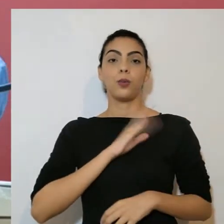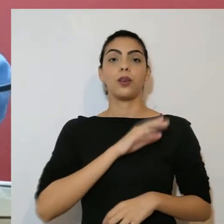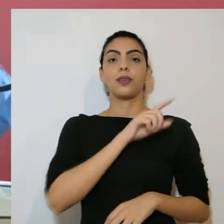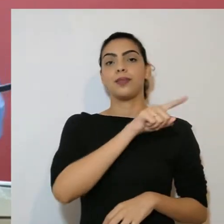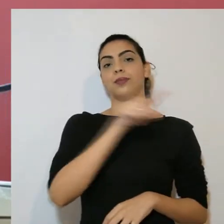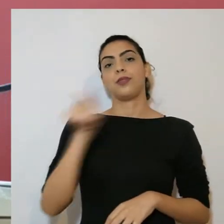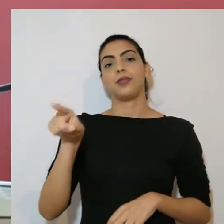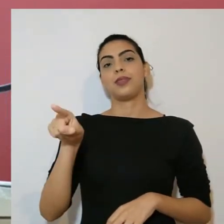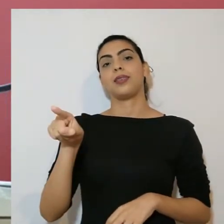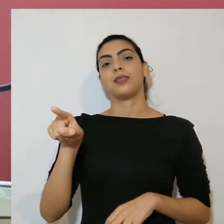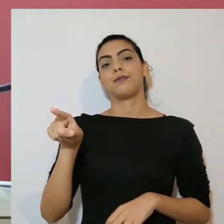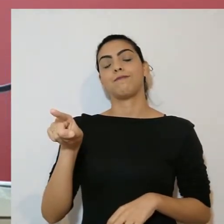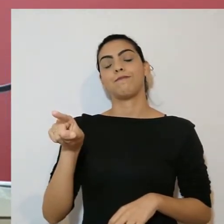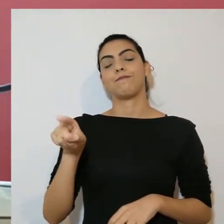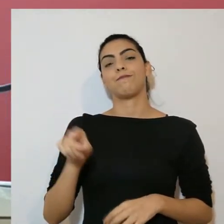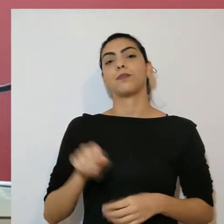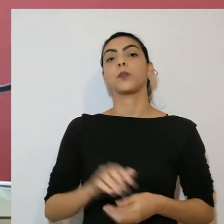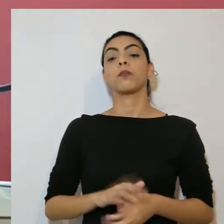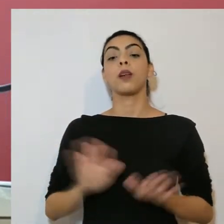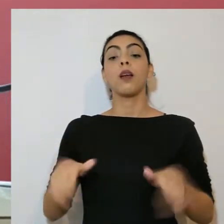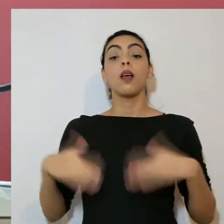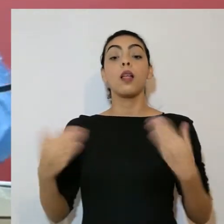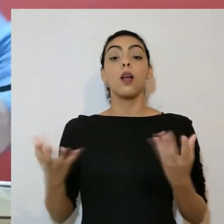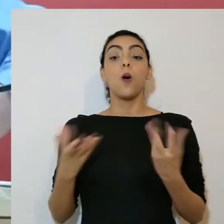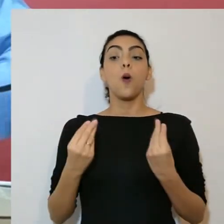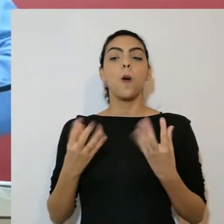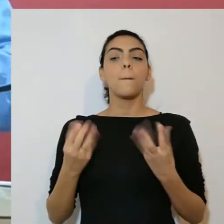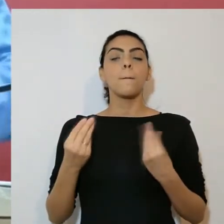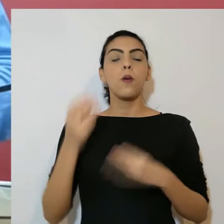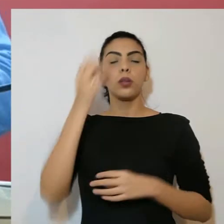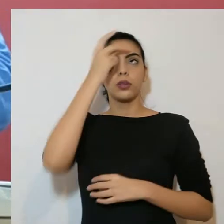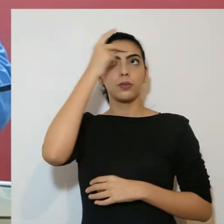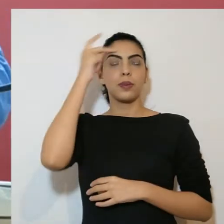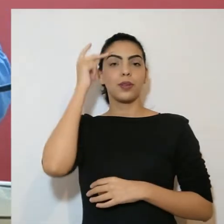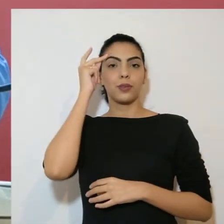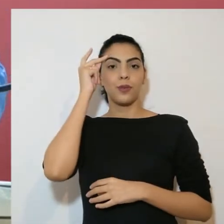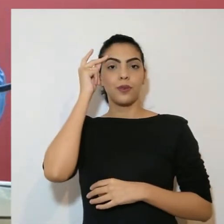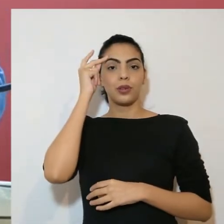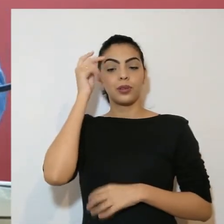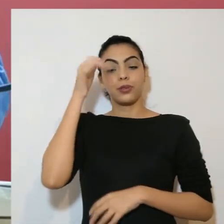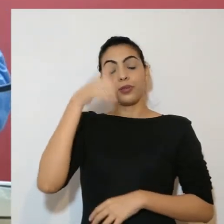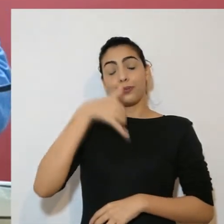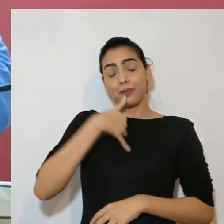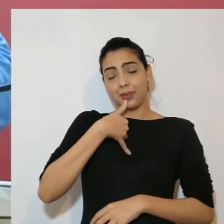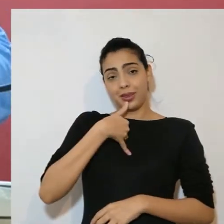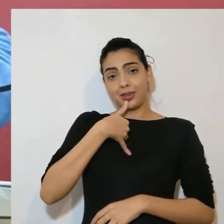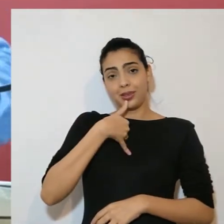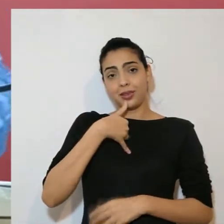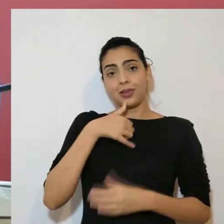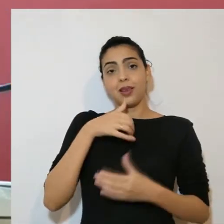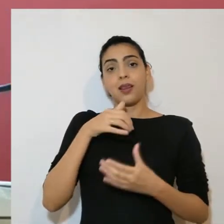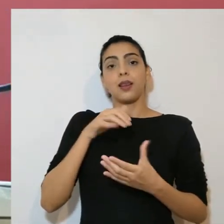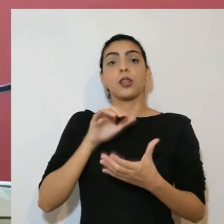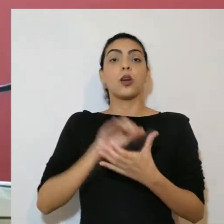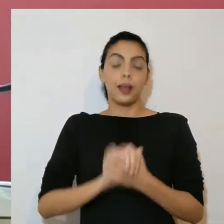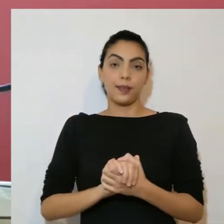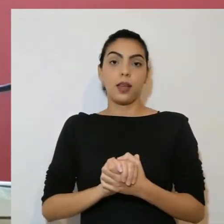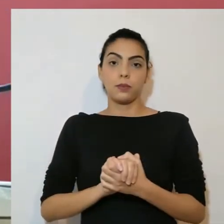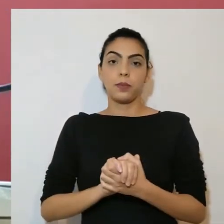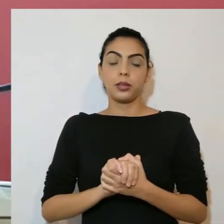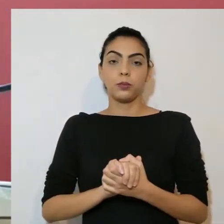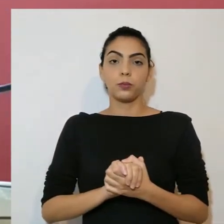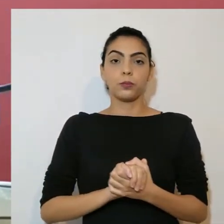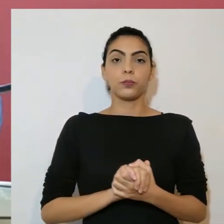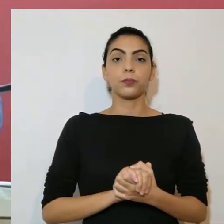do coração do homem. Então, muitas pessoas que estão infelizes